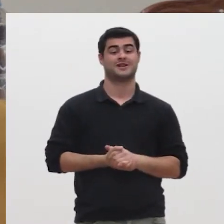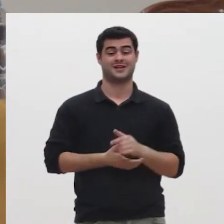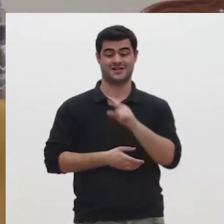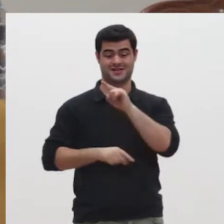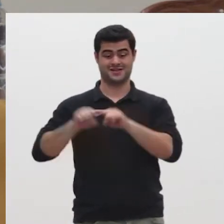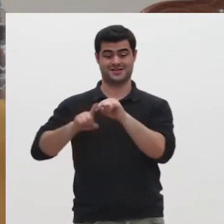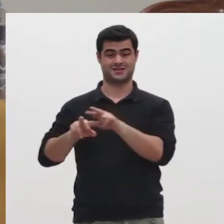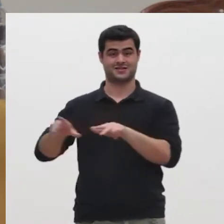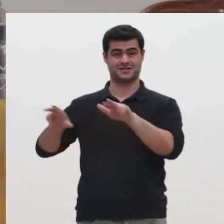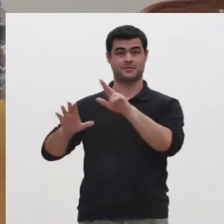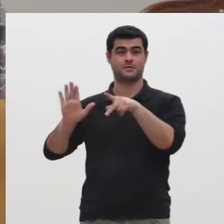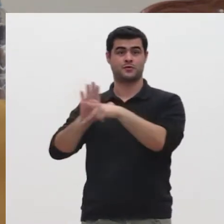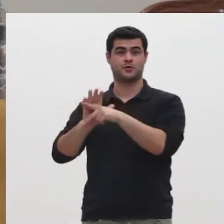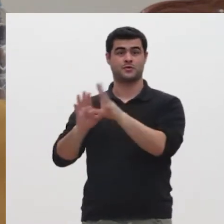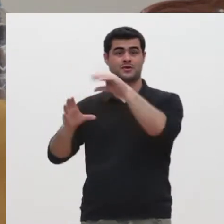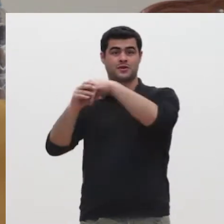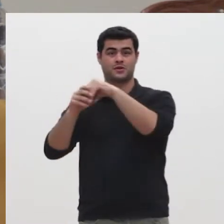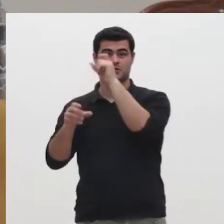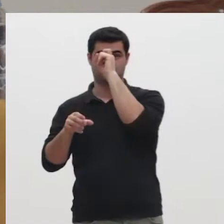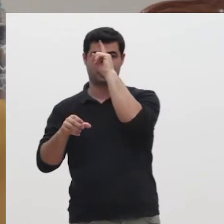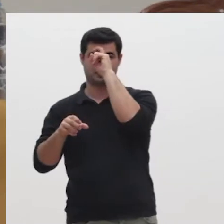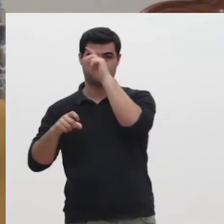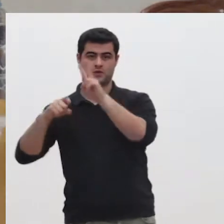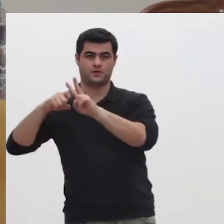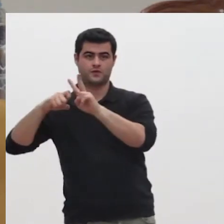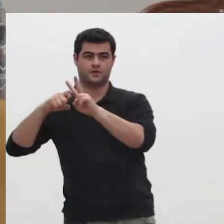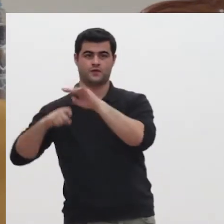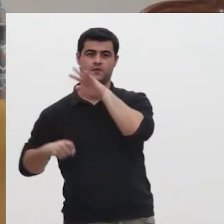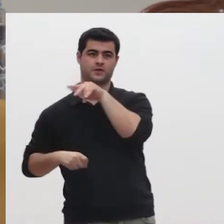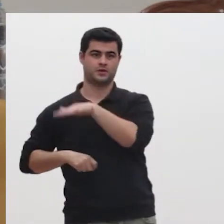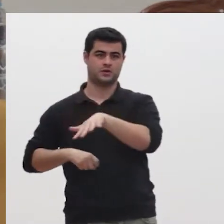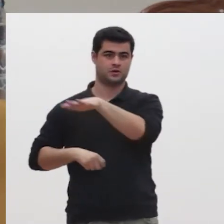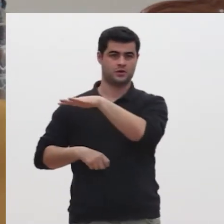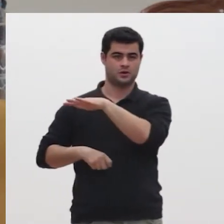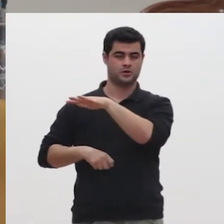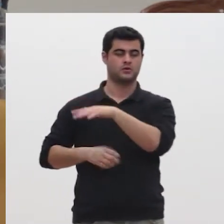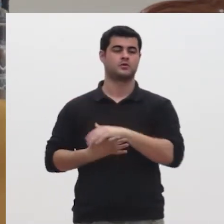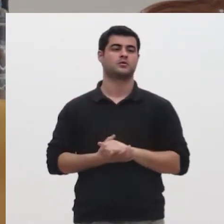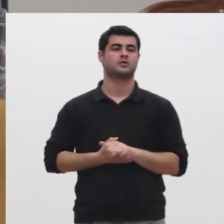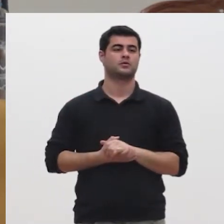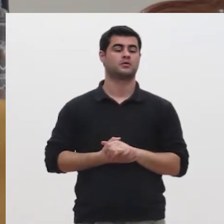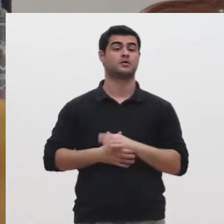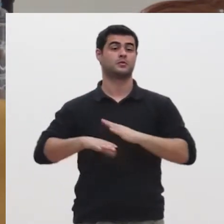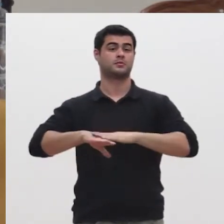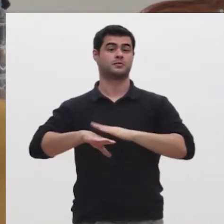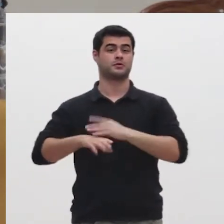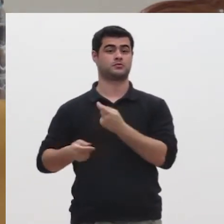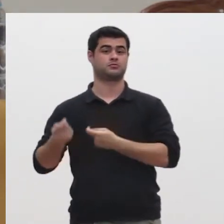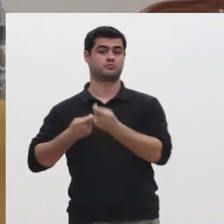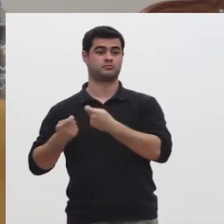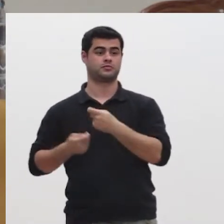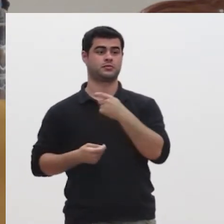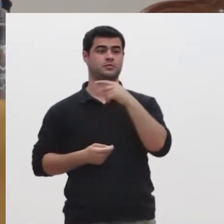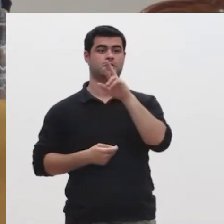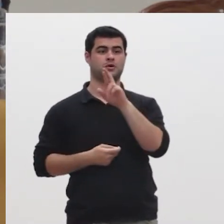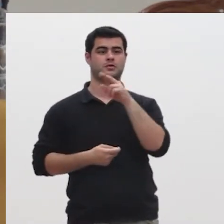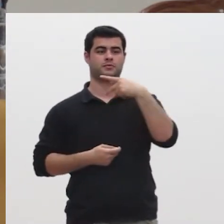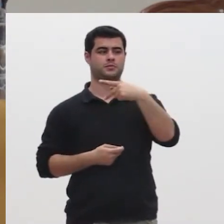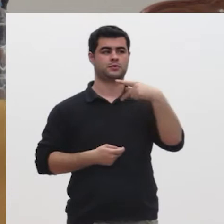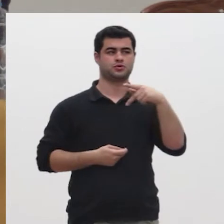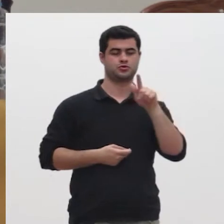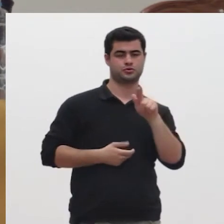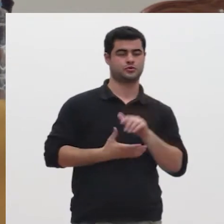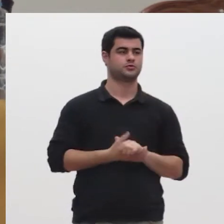veterinário é o equipamento comparado com o edital CAPES Pro Equipamentos, gerenciado pela PRPPG.